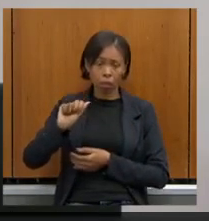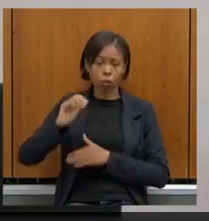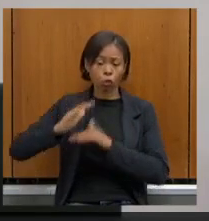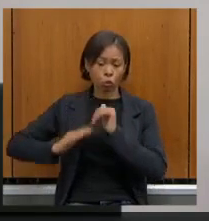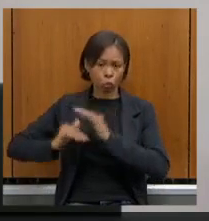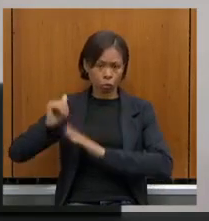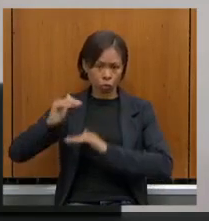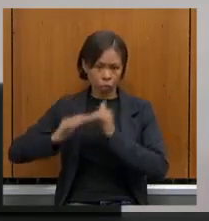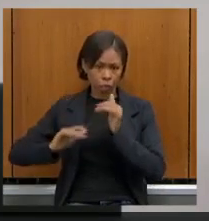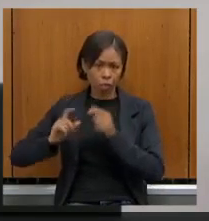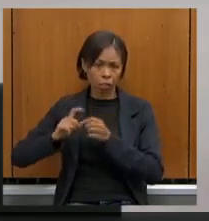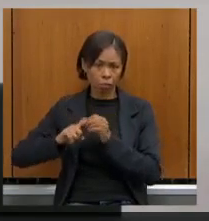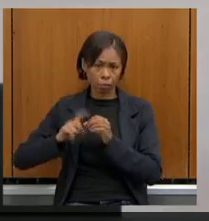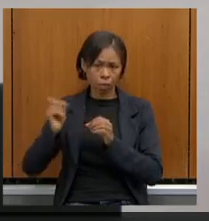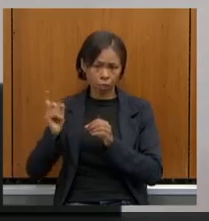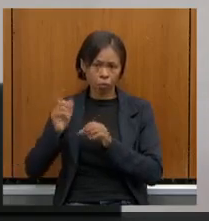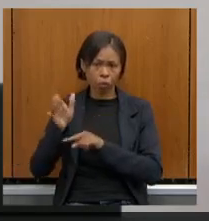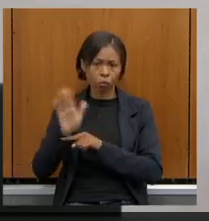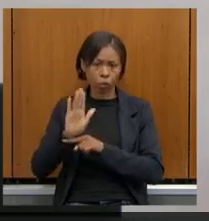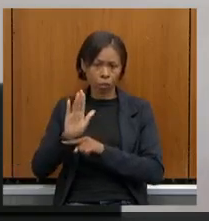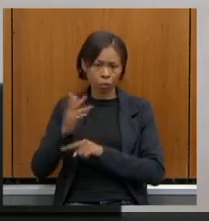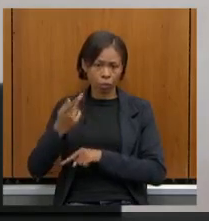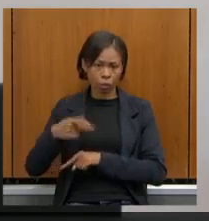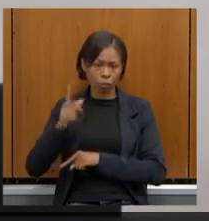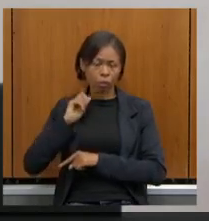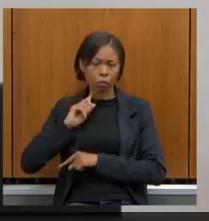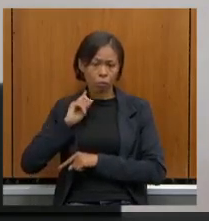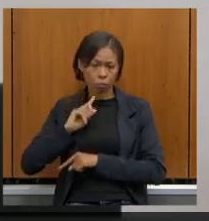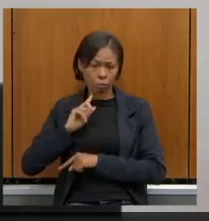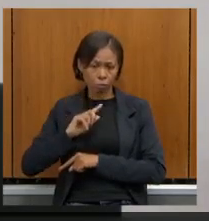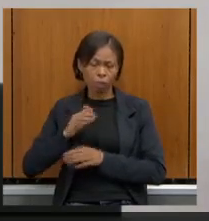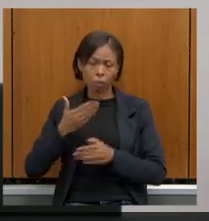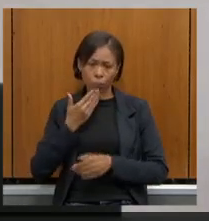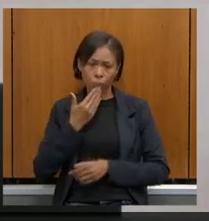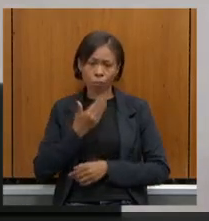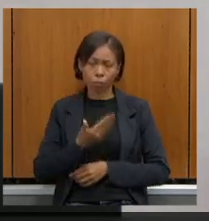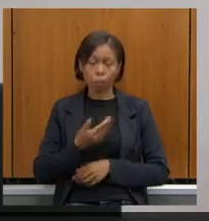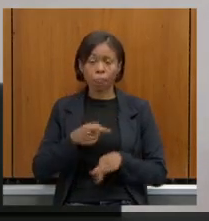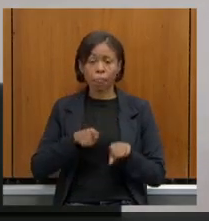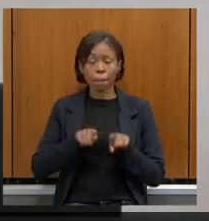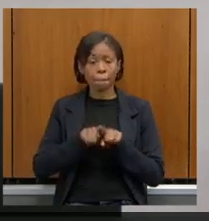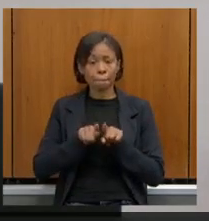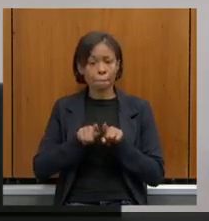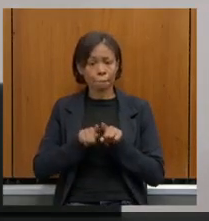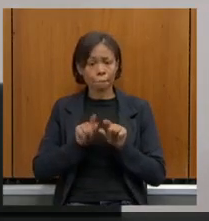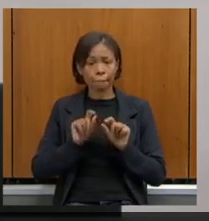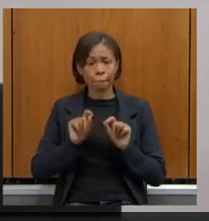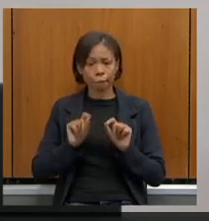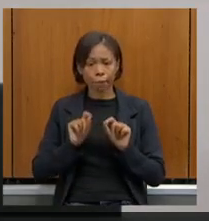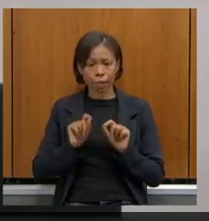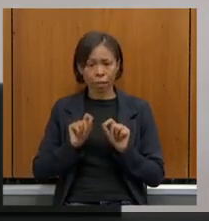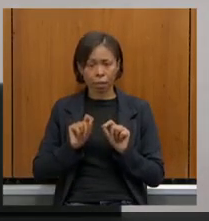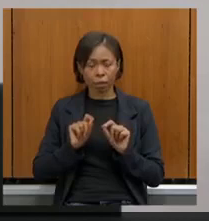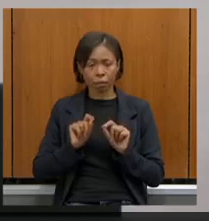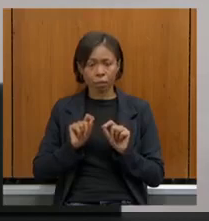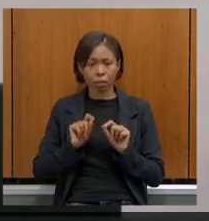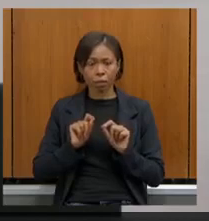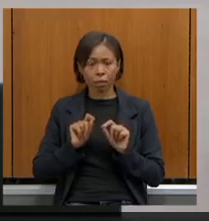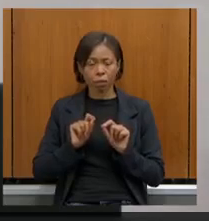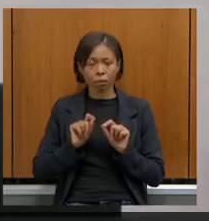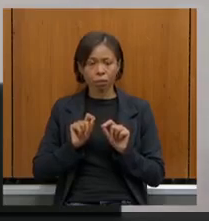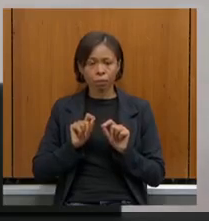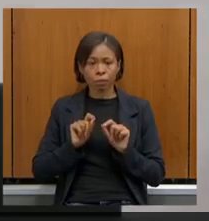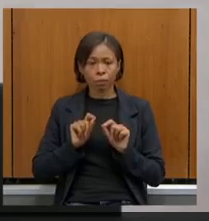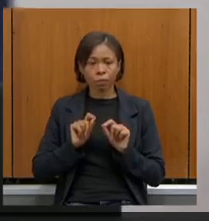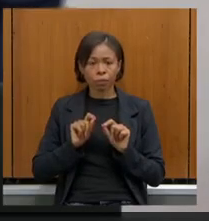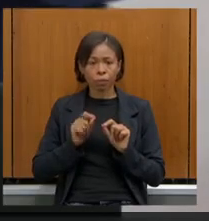independentes do cinema independente em Minas Gerais conforme anexo requer ainda que seja requer ainda para